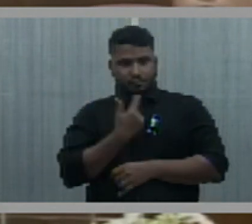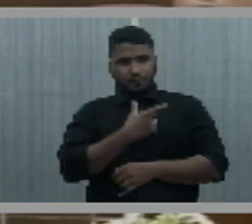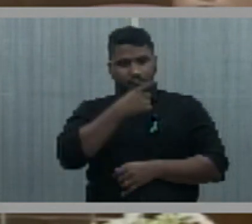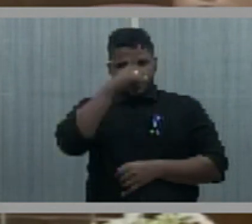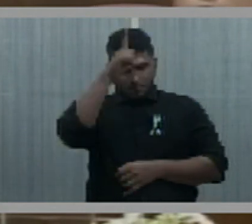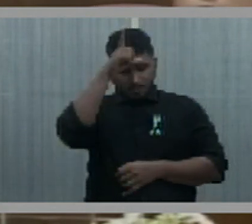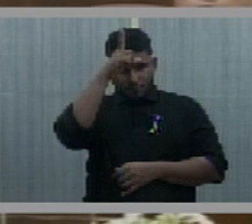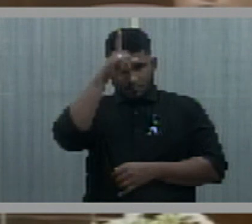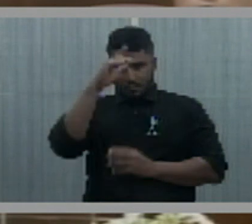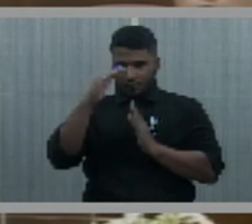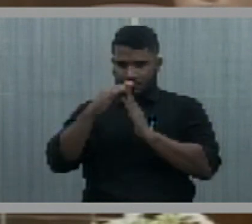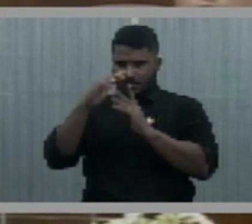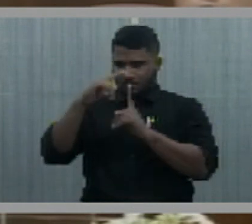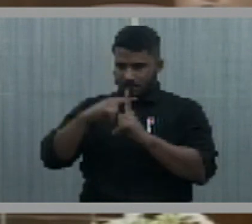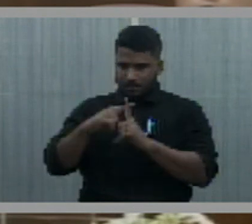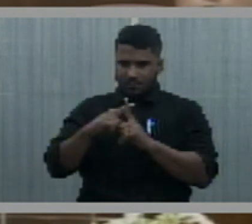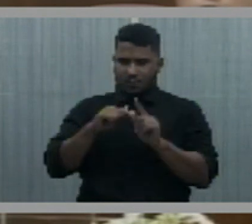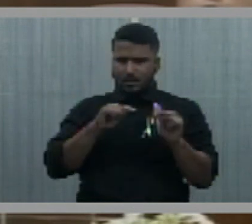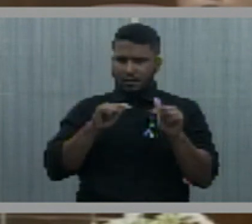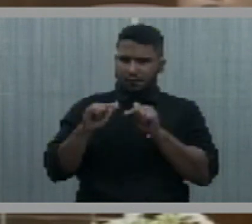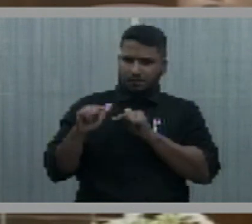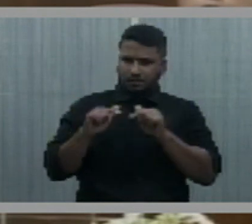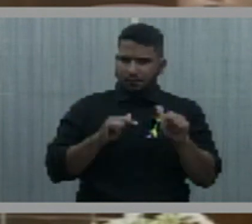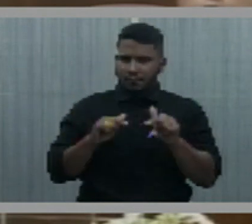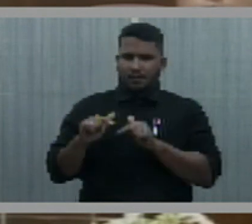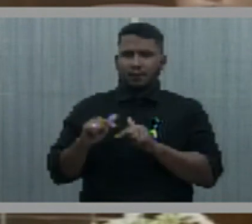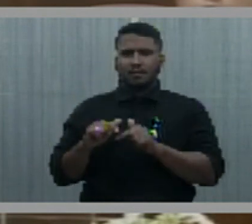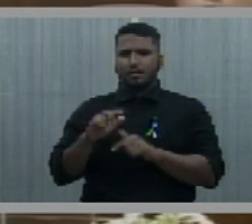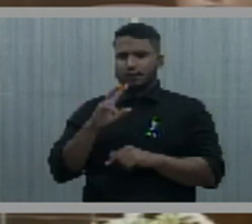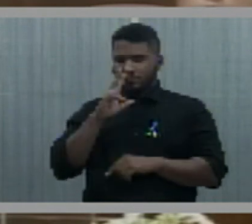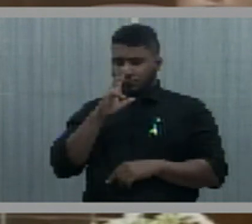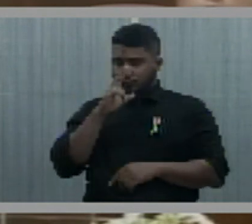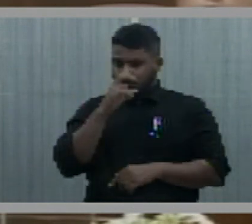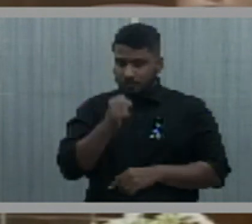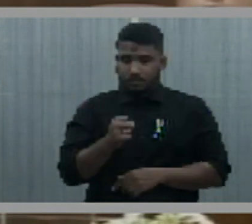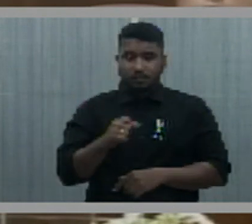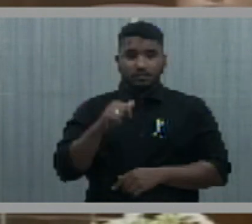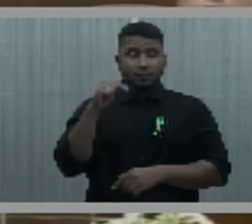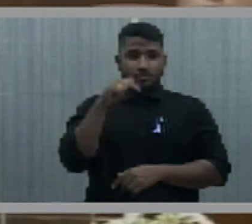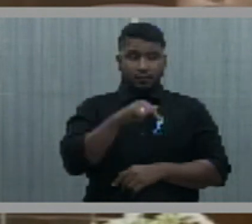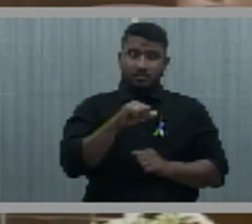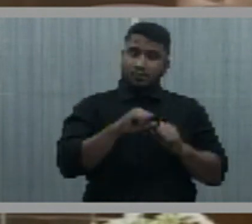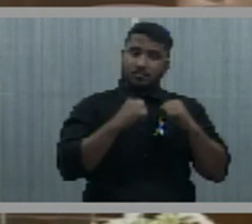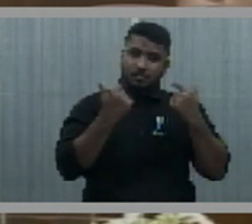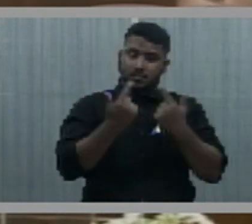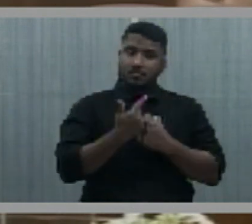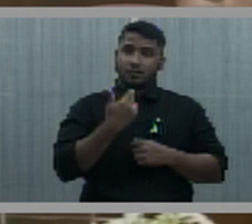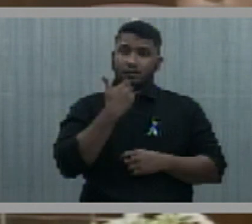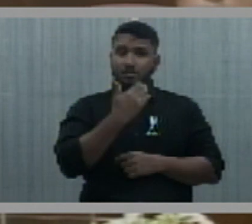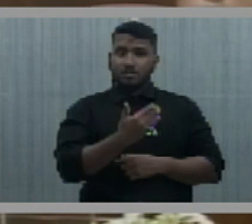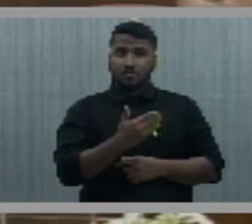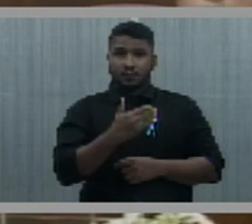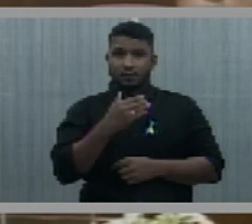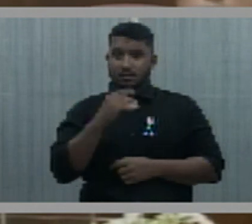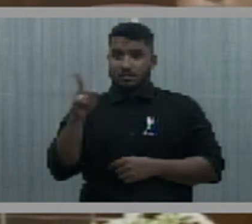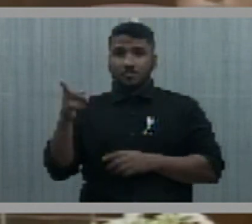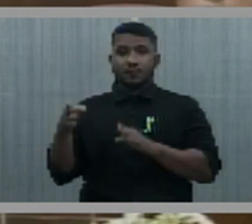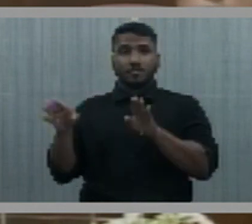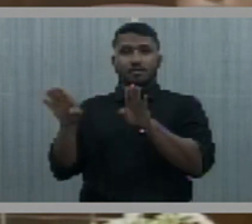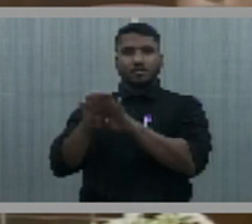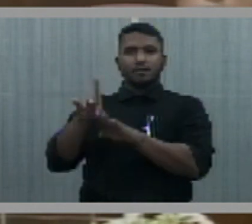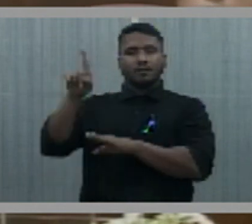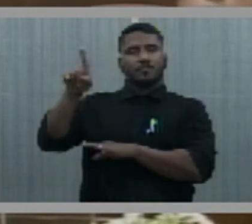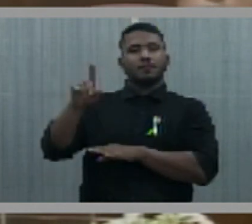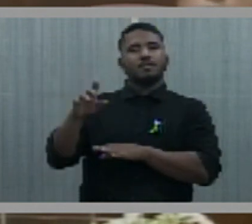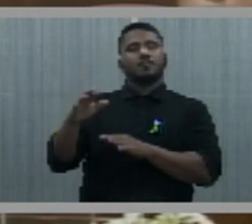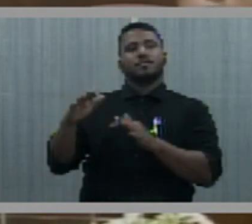pastorais sociais, que trabalhou muito, também com esforços juntos a esta Casa de Lei, nos teriam fechado a vara da Justiça Agrária